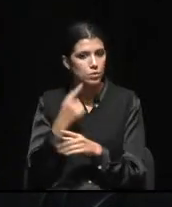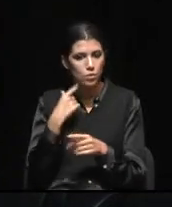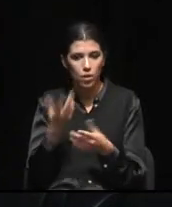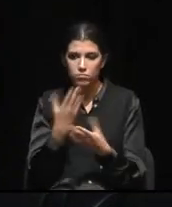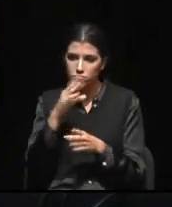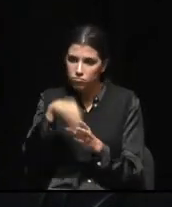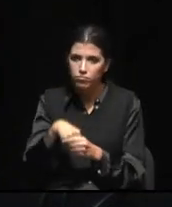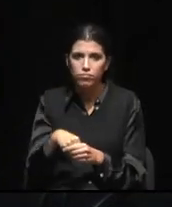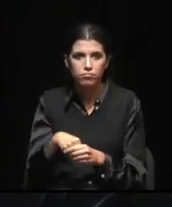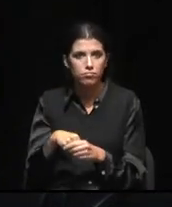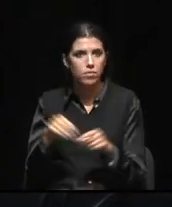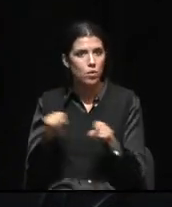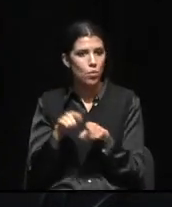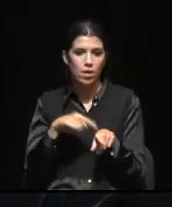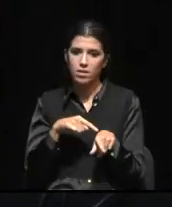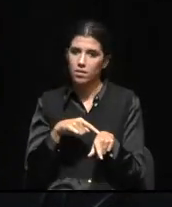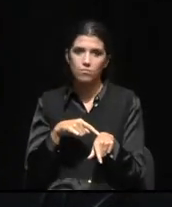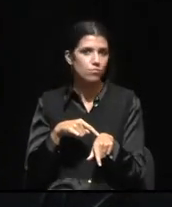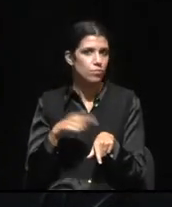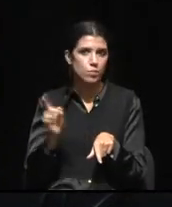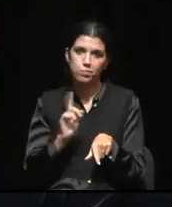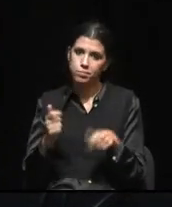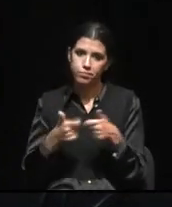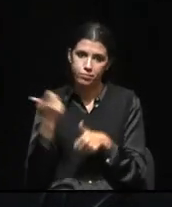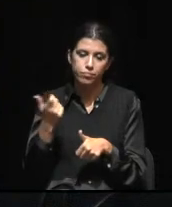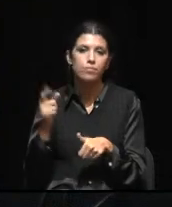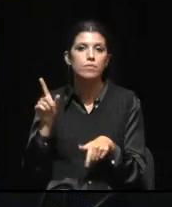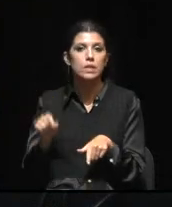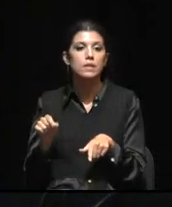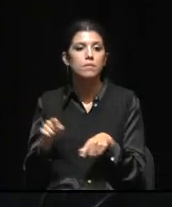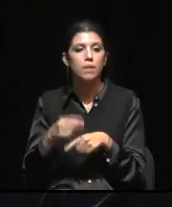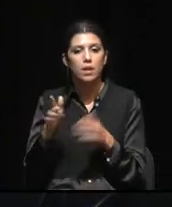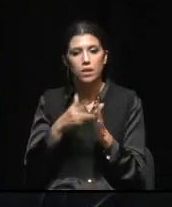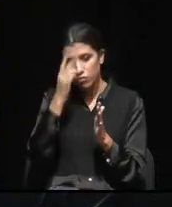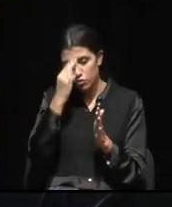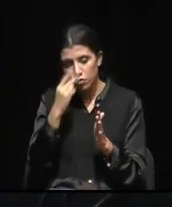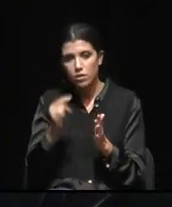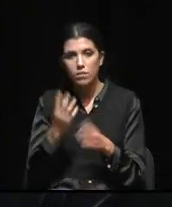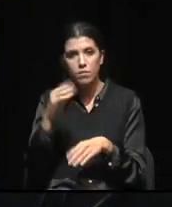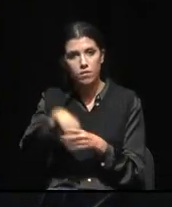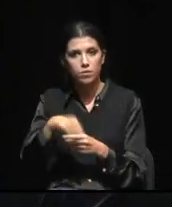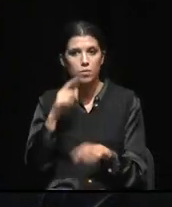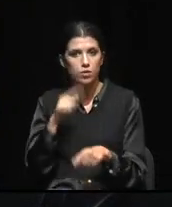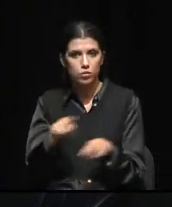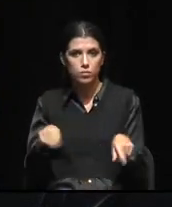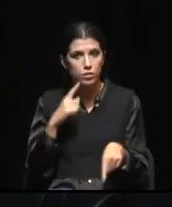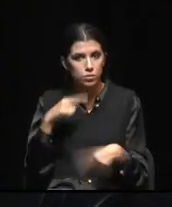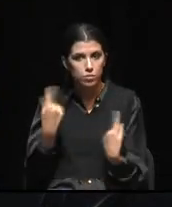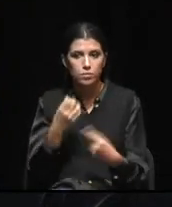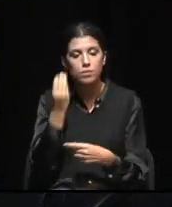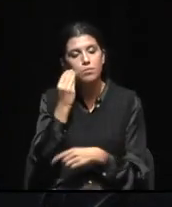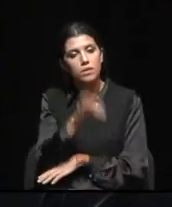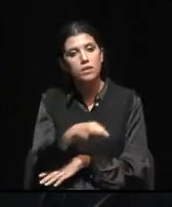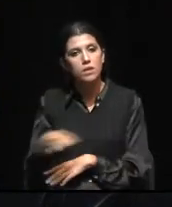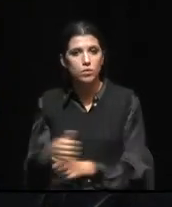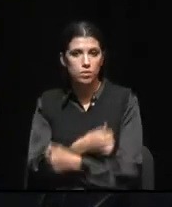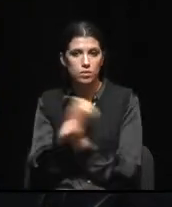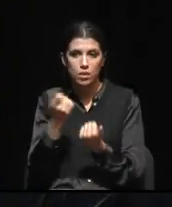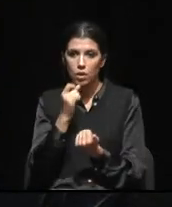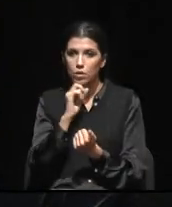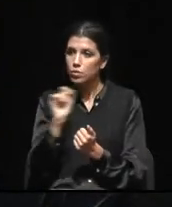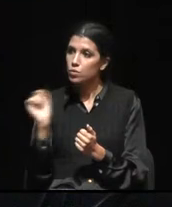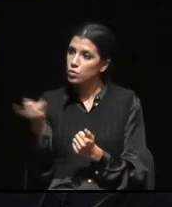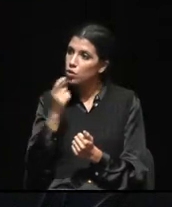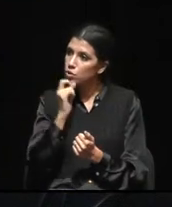cadeia que vai além do tempo e que além dos próprios livros de história está colorizado no espaço público e na arquitetura da nossa cidade que todos podemos